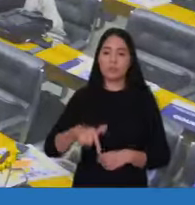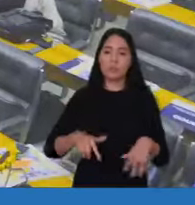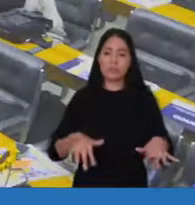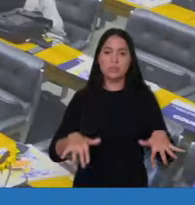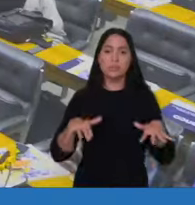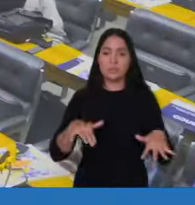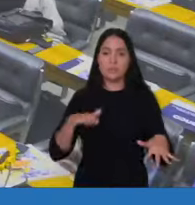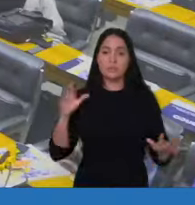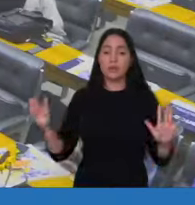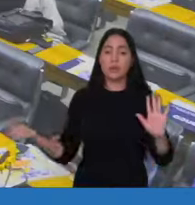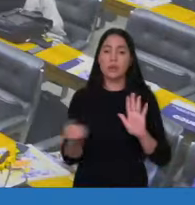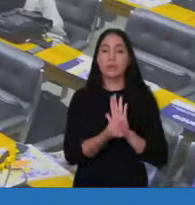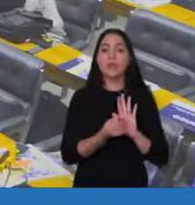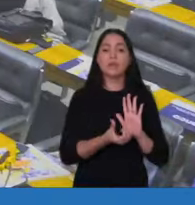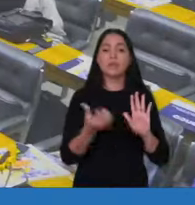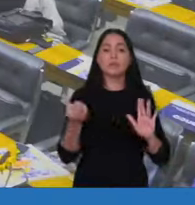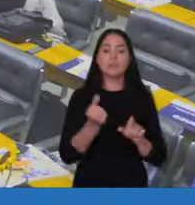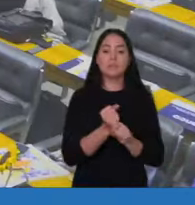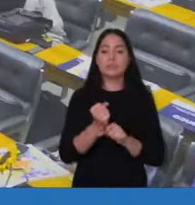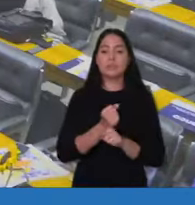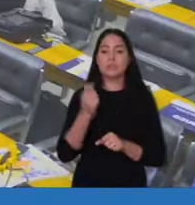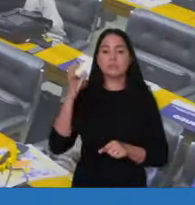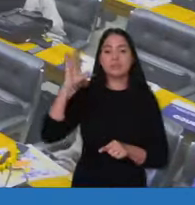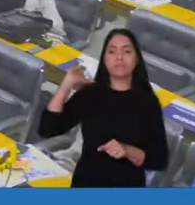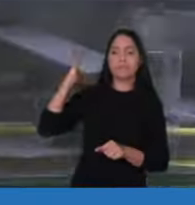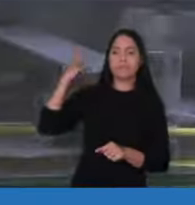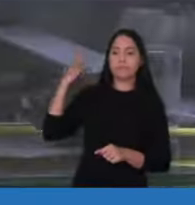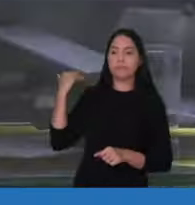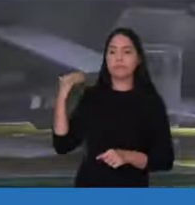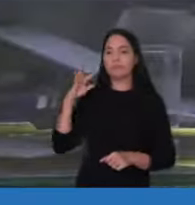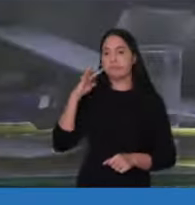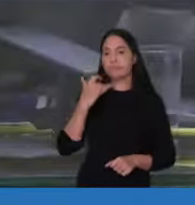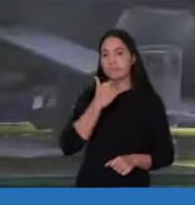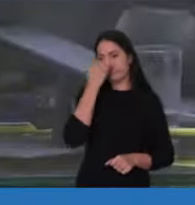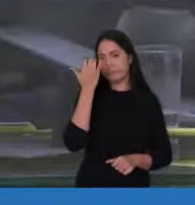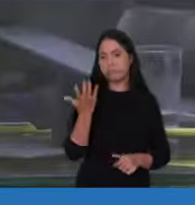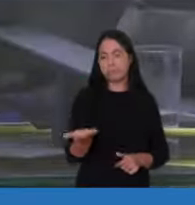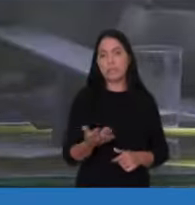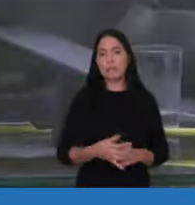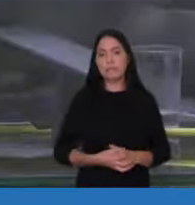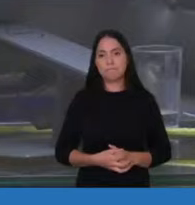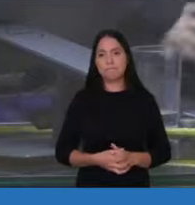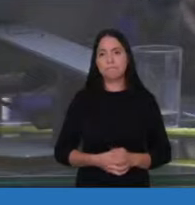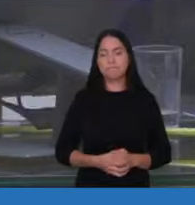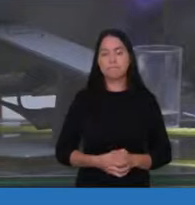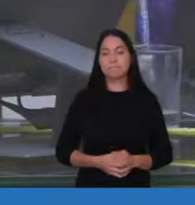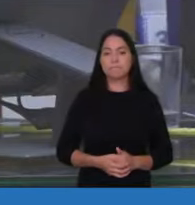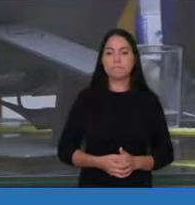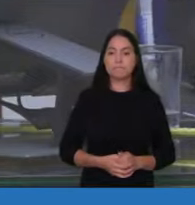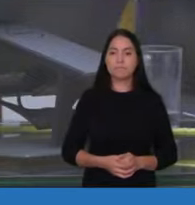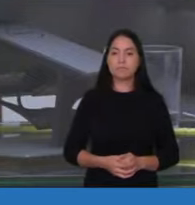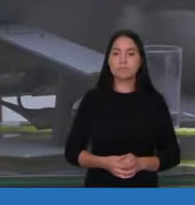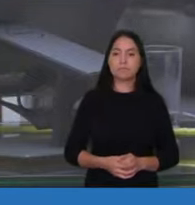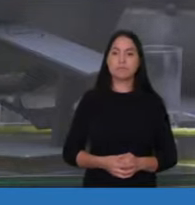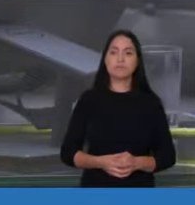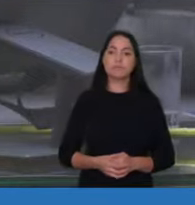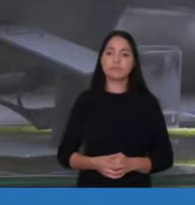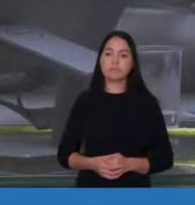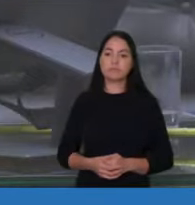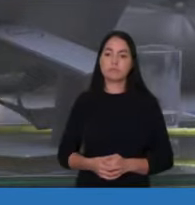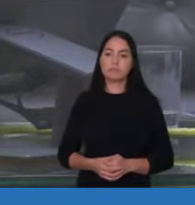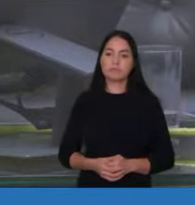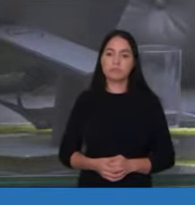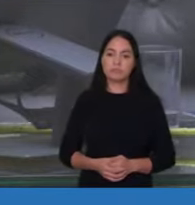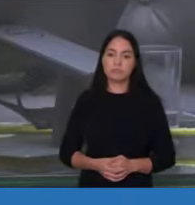Ieda Leal? Tá aqui, ó. Queria te convidar para compor a mesa, representando o Ministério da